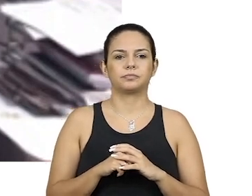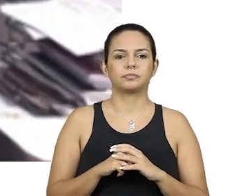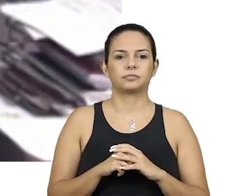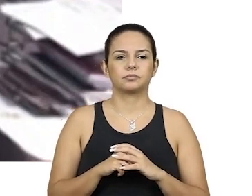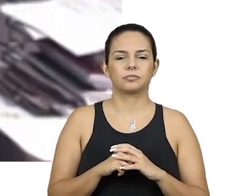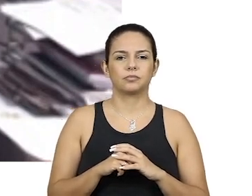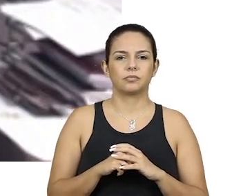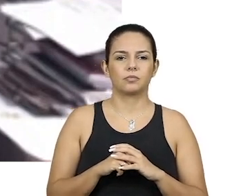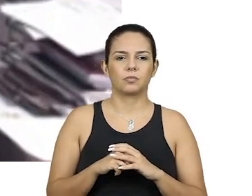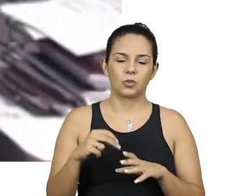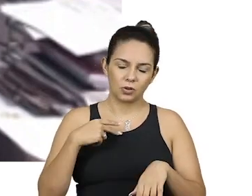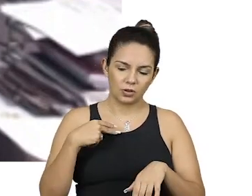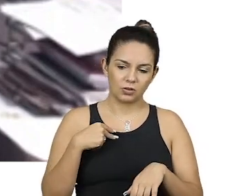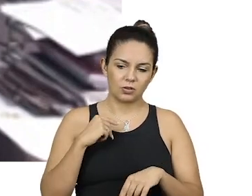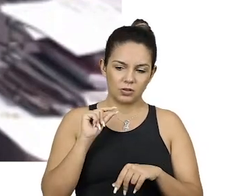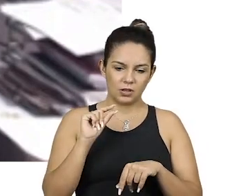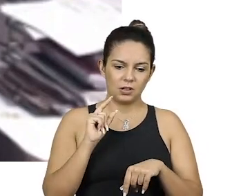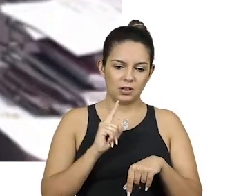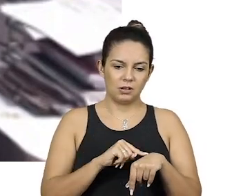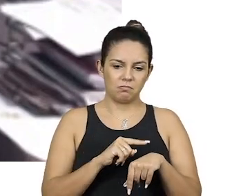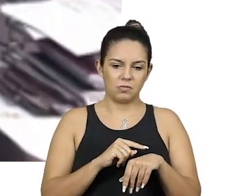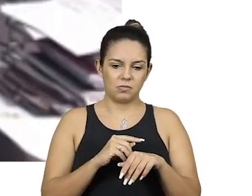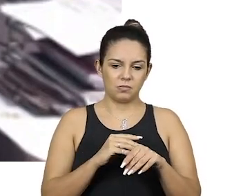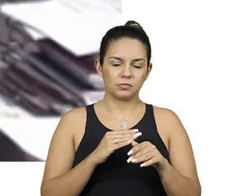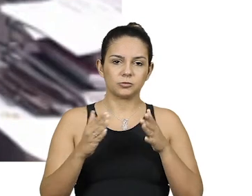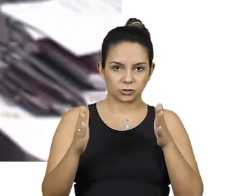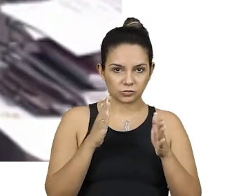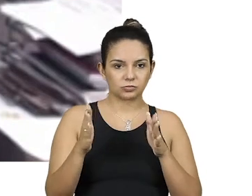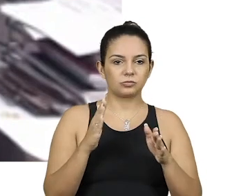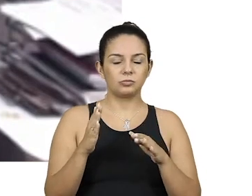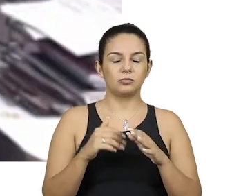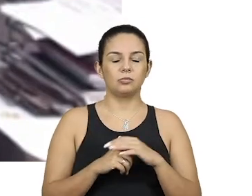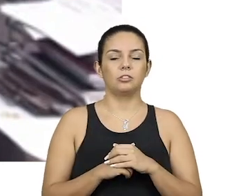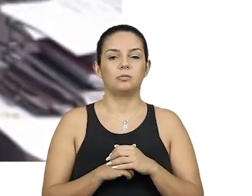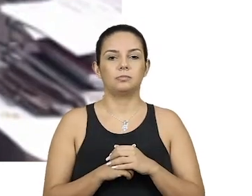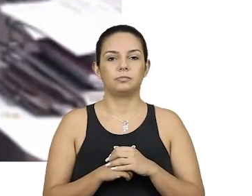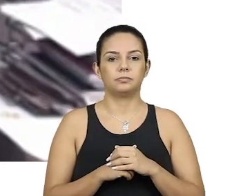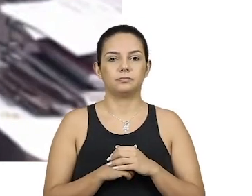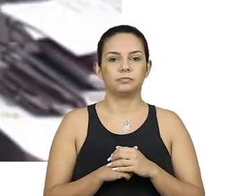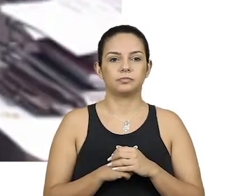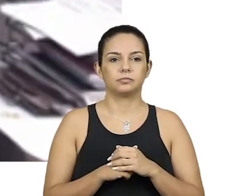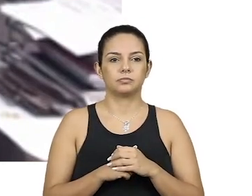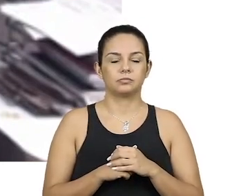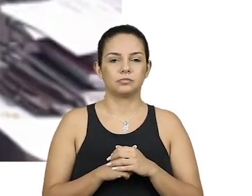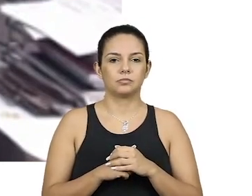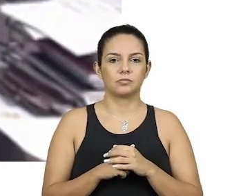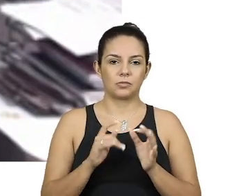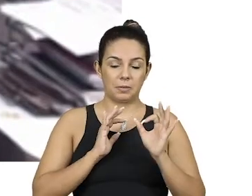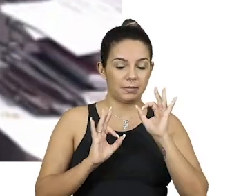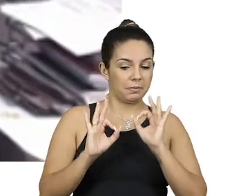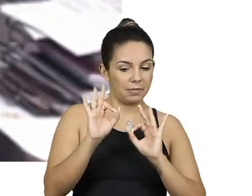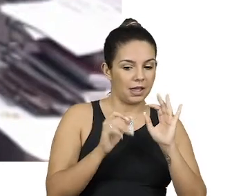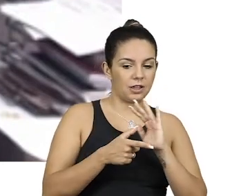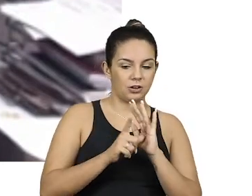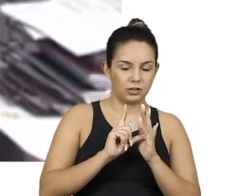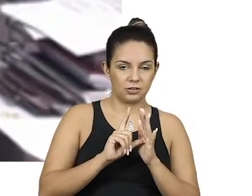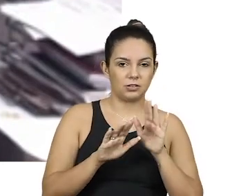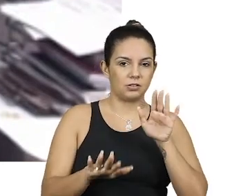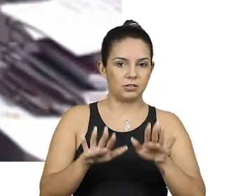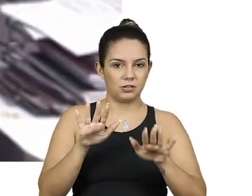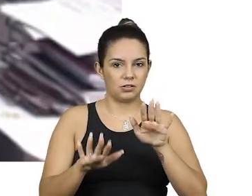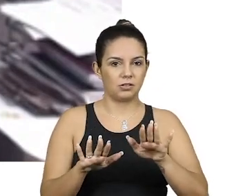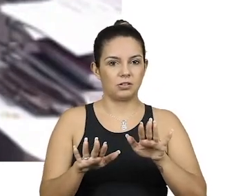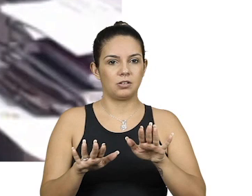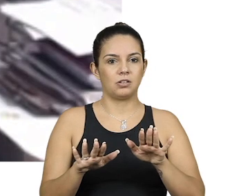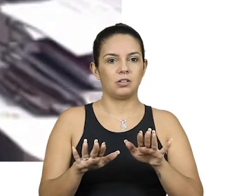o que ocupa um certo tempo e exige um certo preparo, às